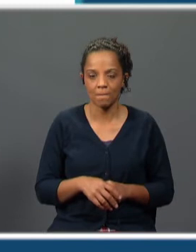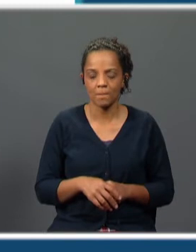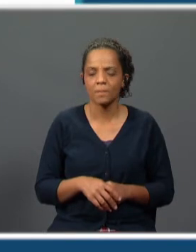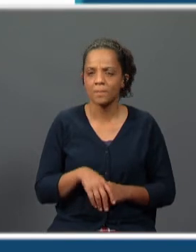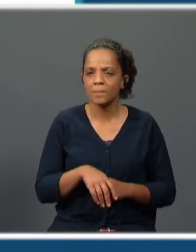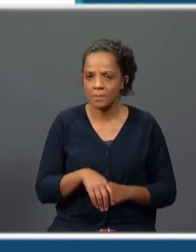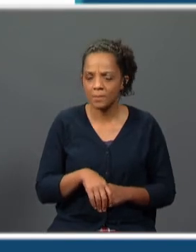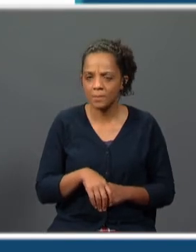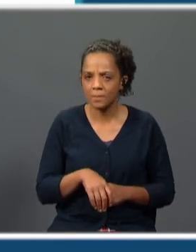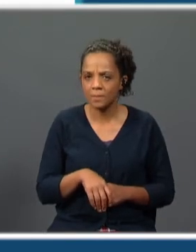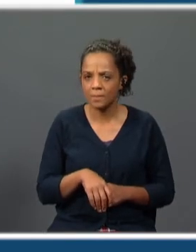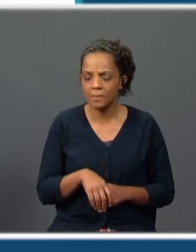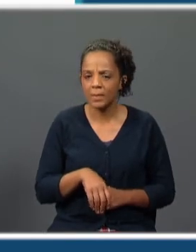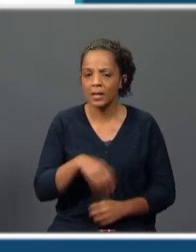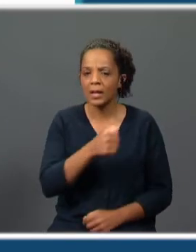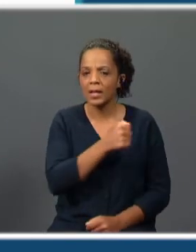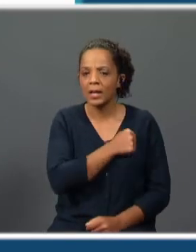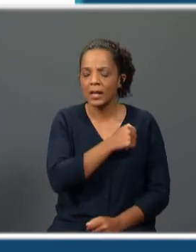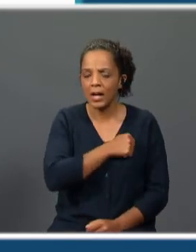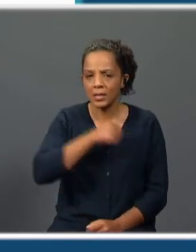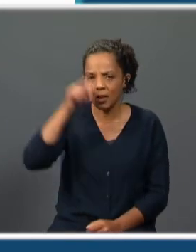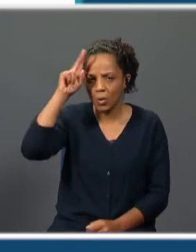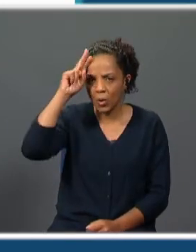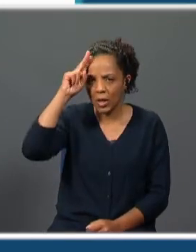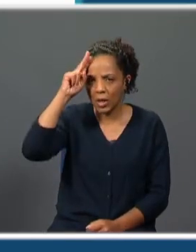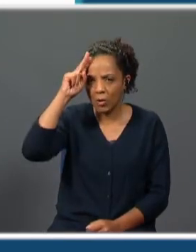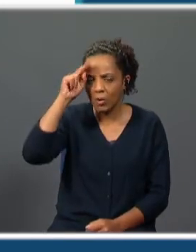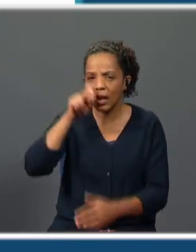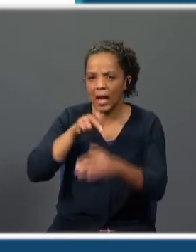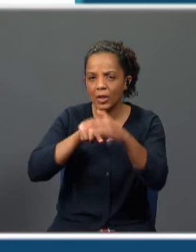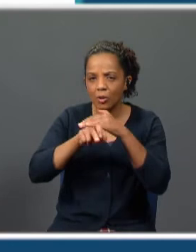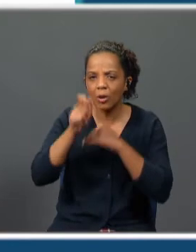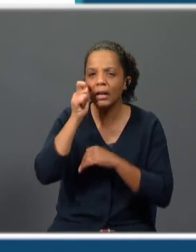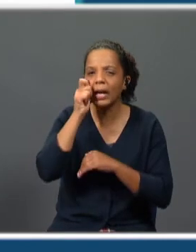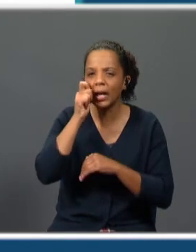Quem entrou em casa do coelhinho?